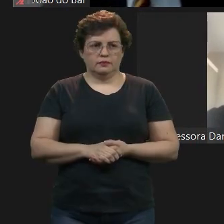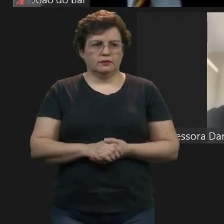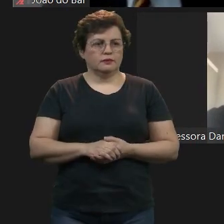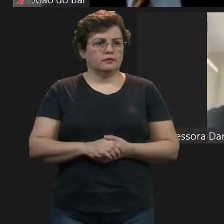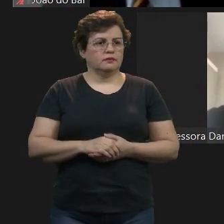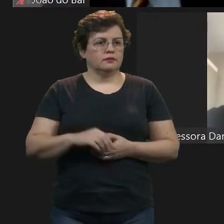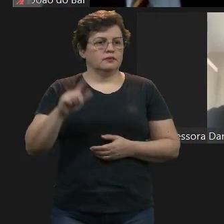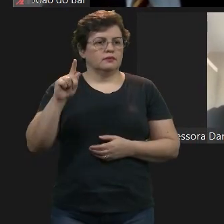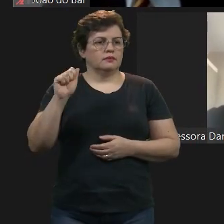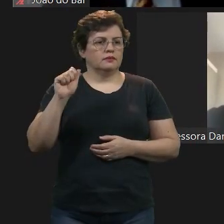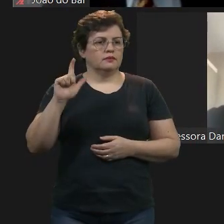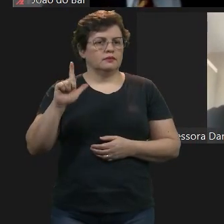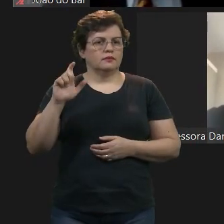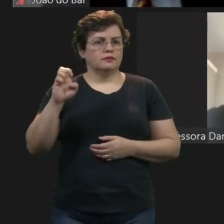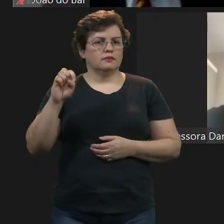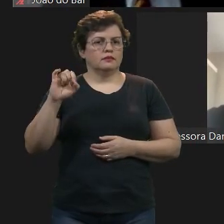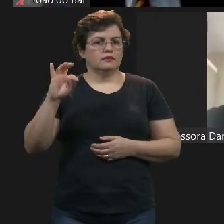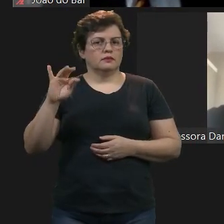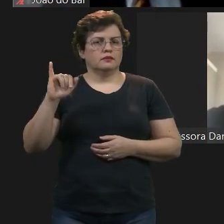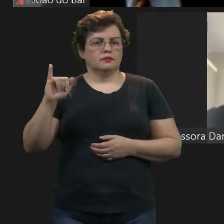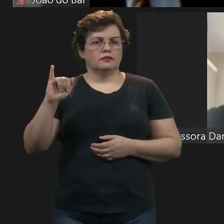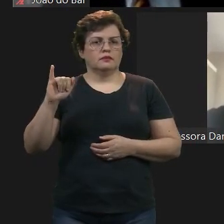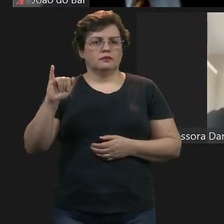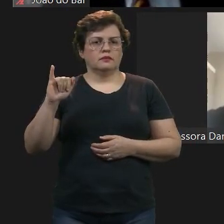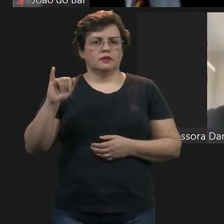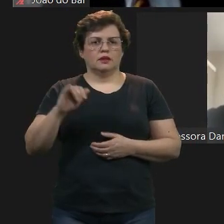Vereador Evandro Galete.